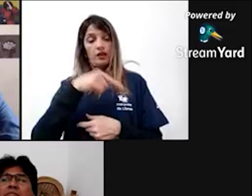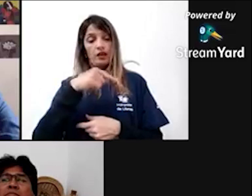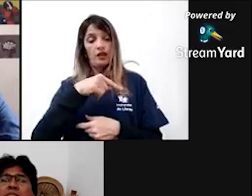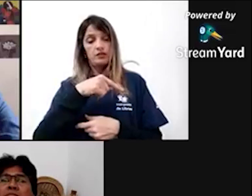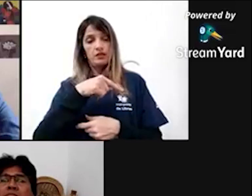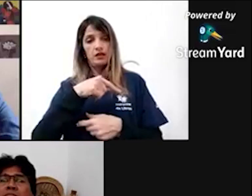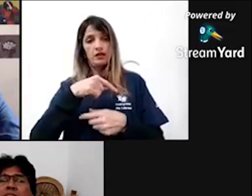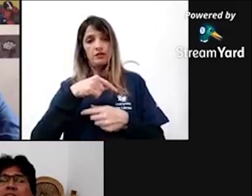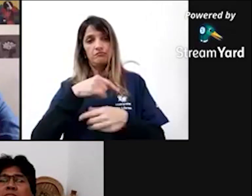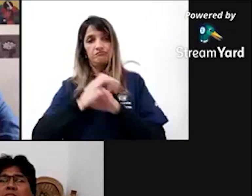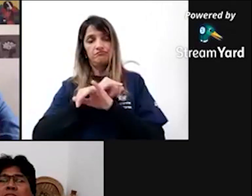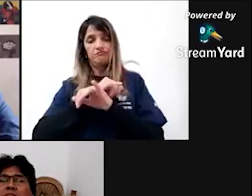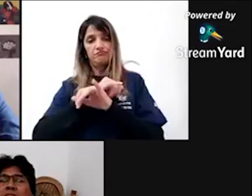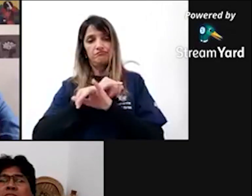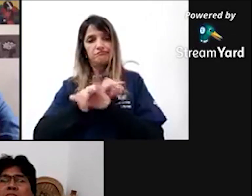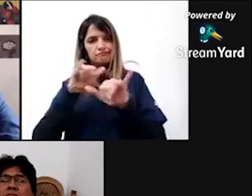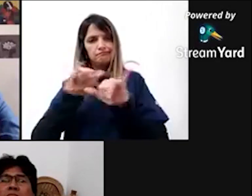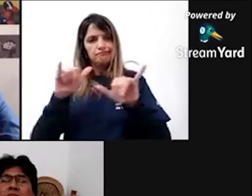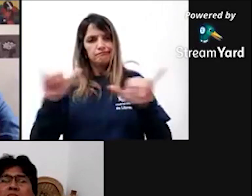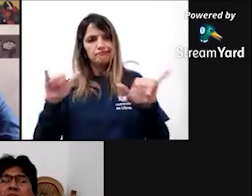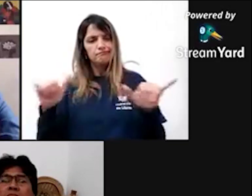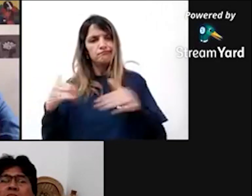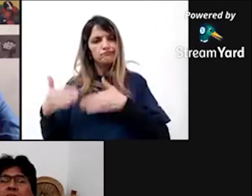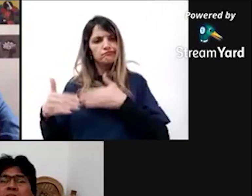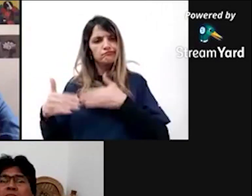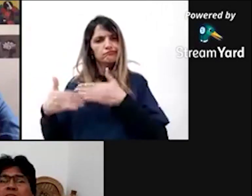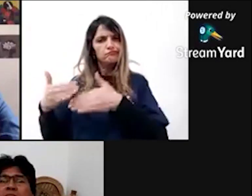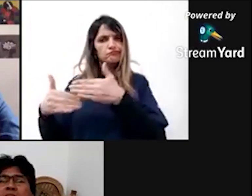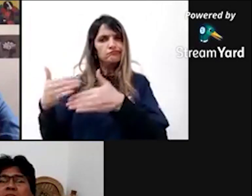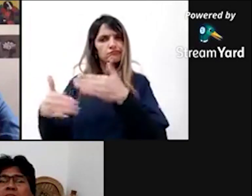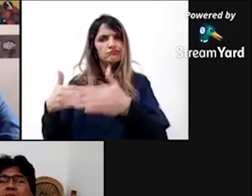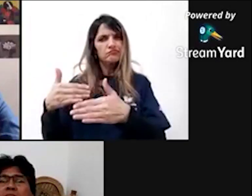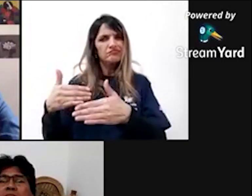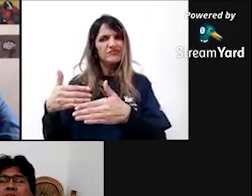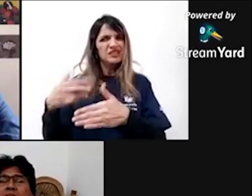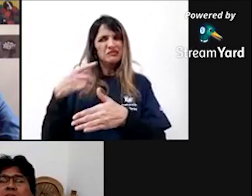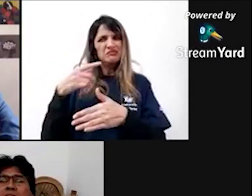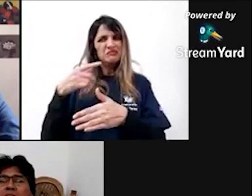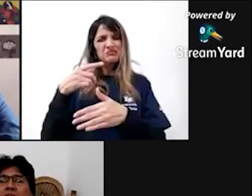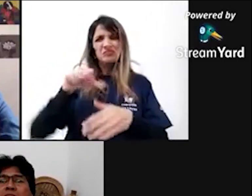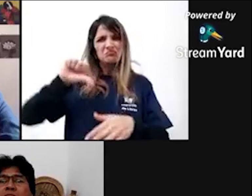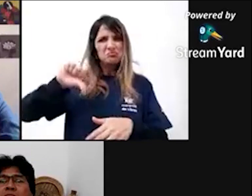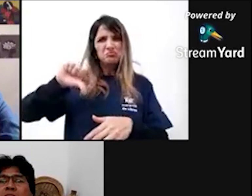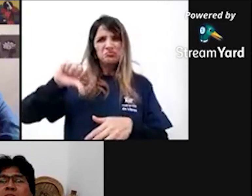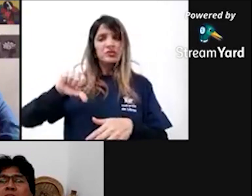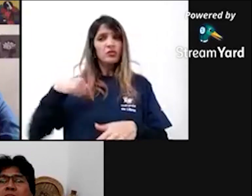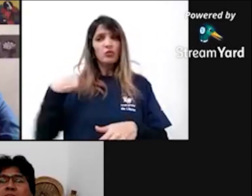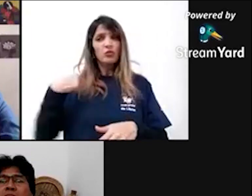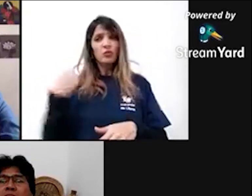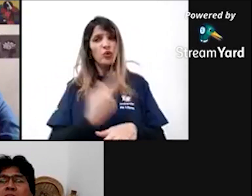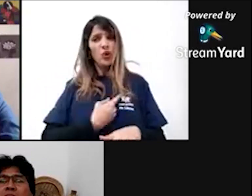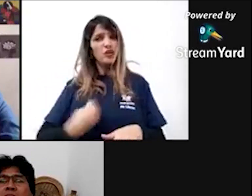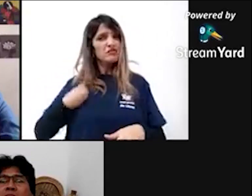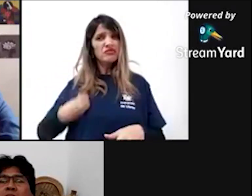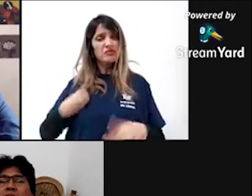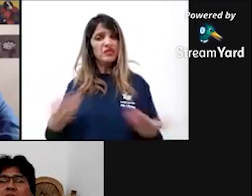ela passou naturalmente pela negativação daquilo que nós somos, né?